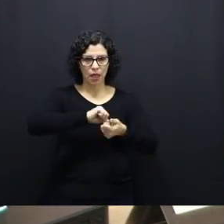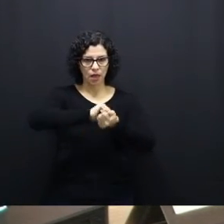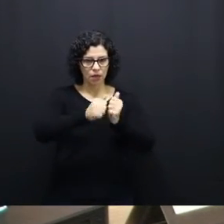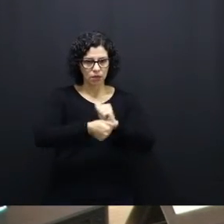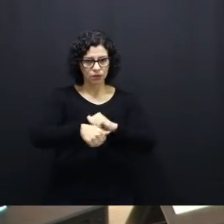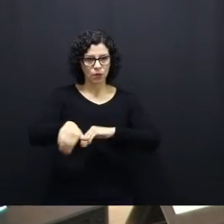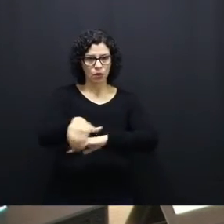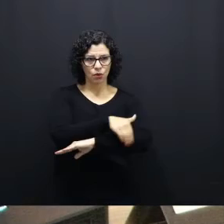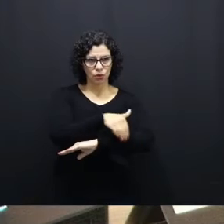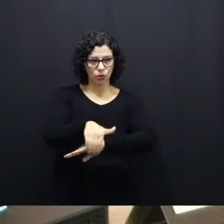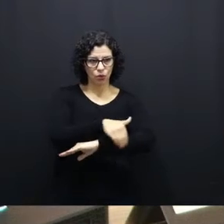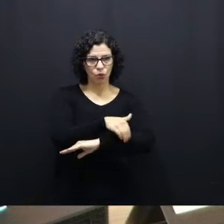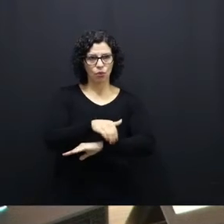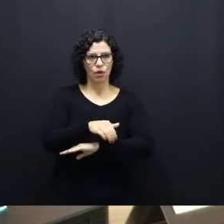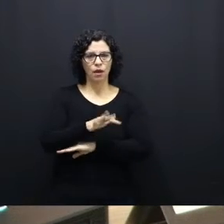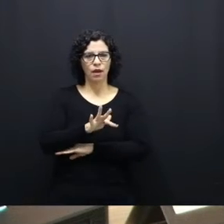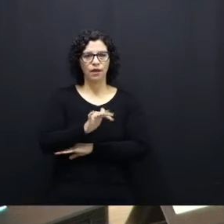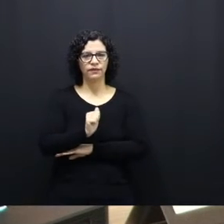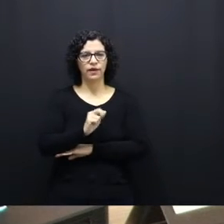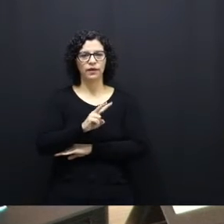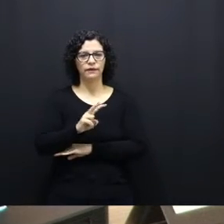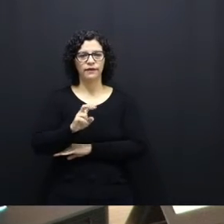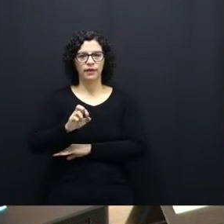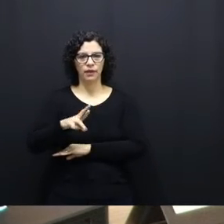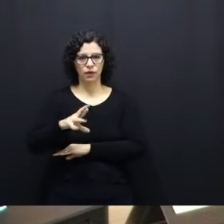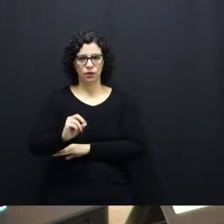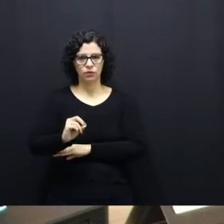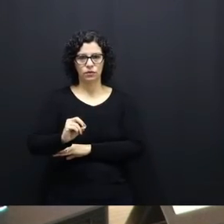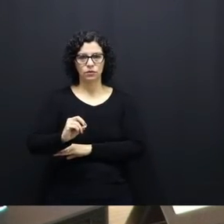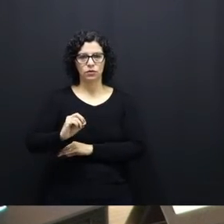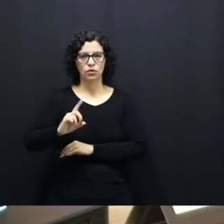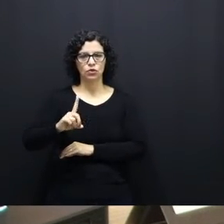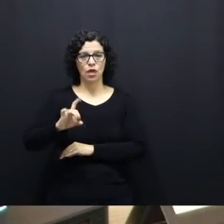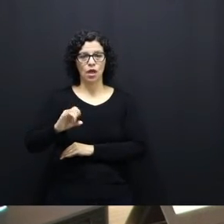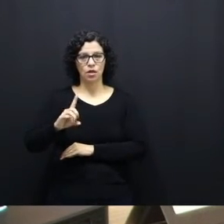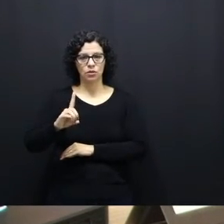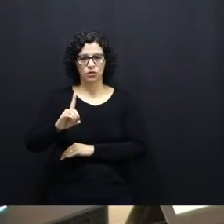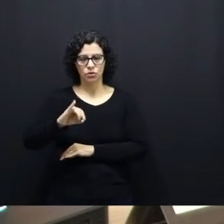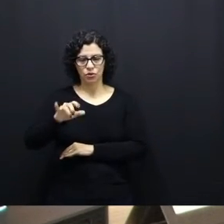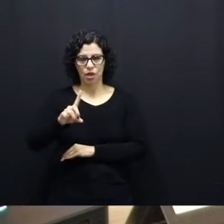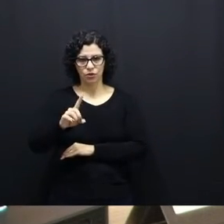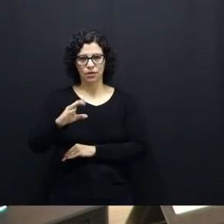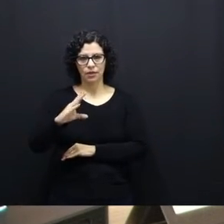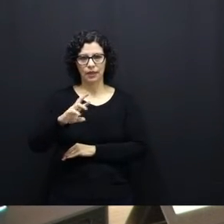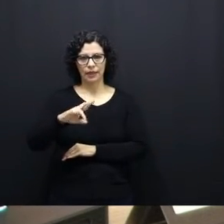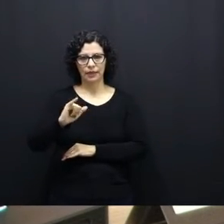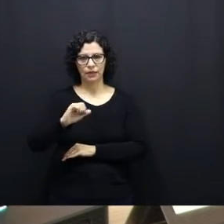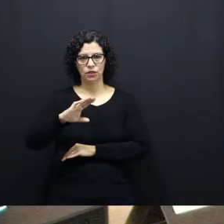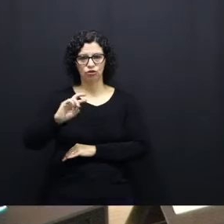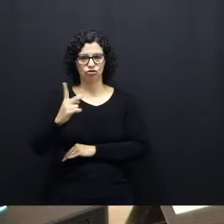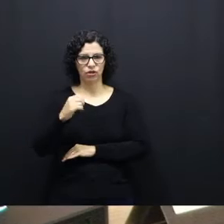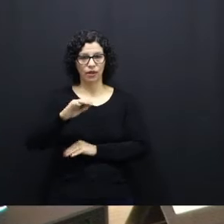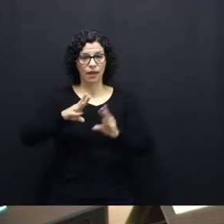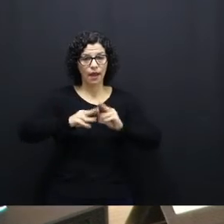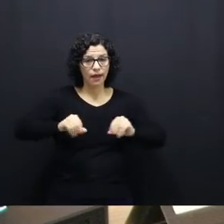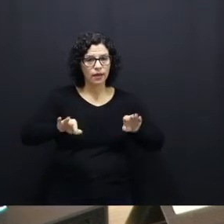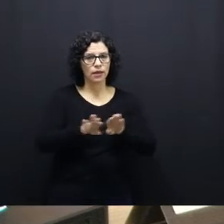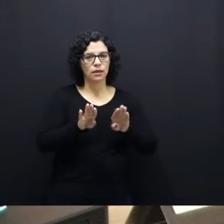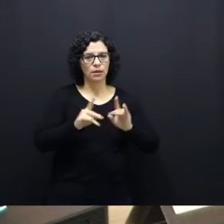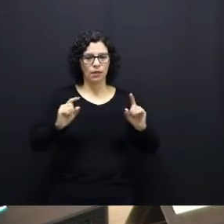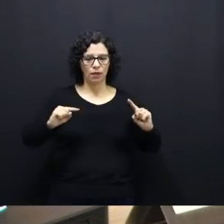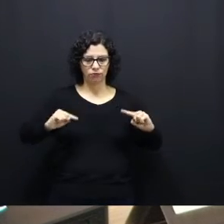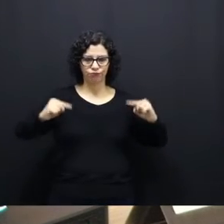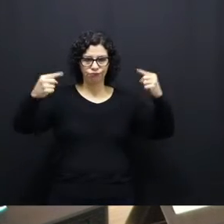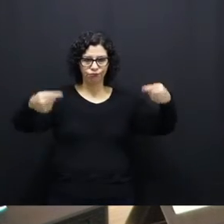dos faveiros Jardim krichak contemplando a colocação de areia fina troca de